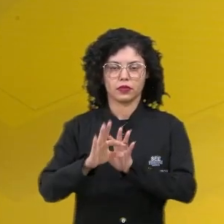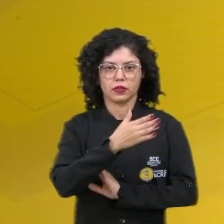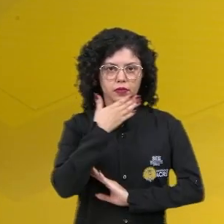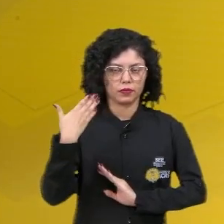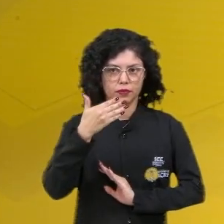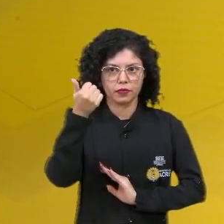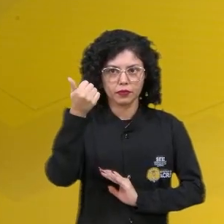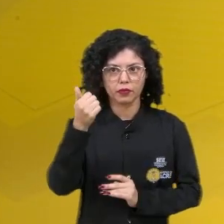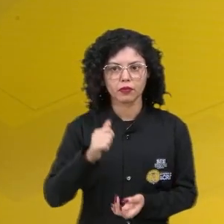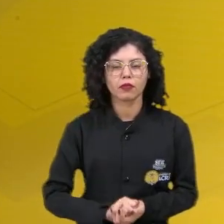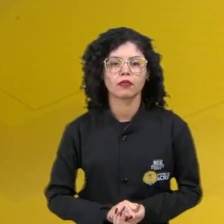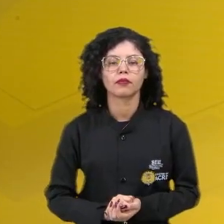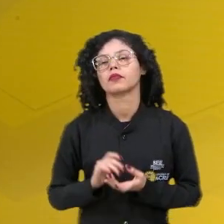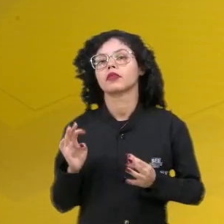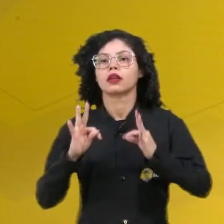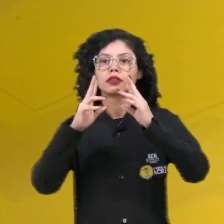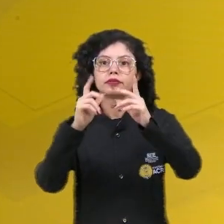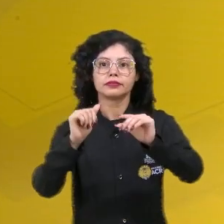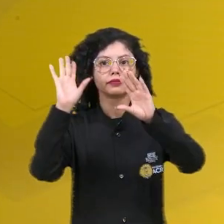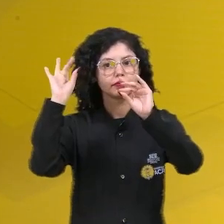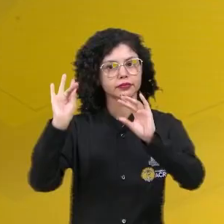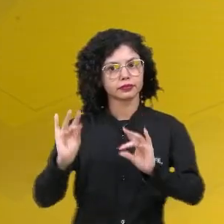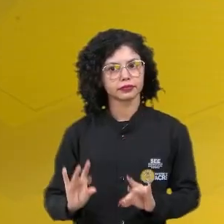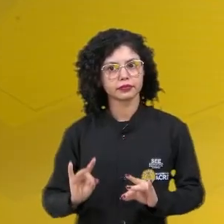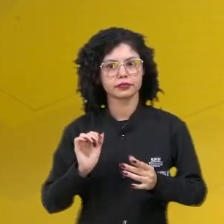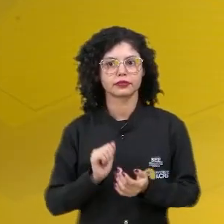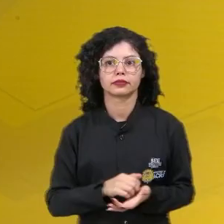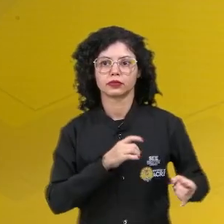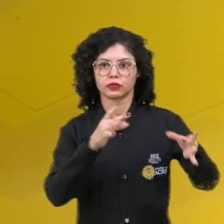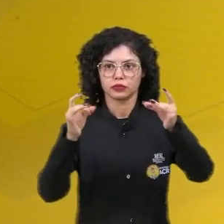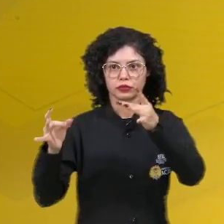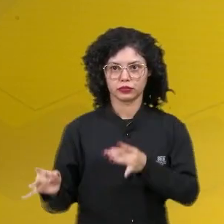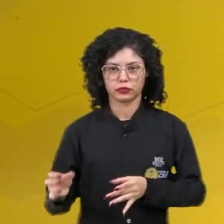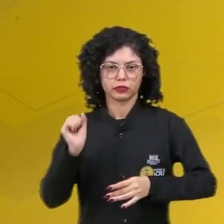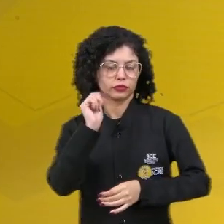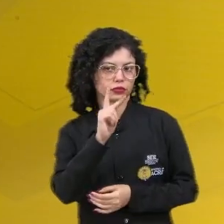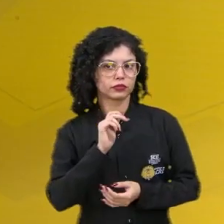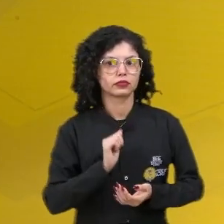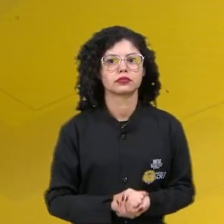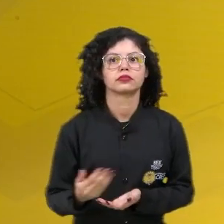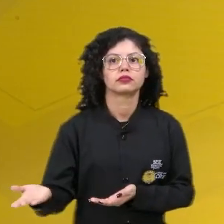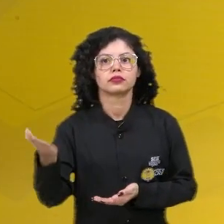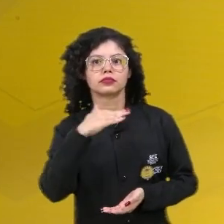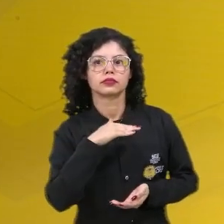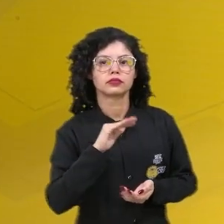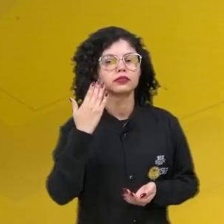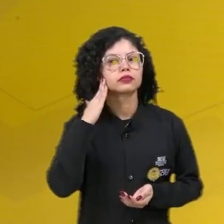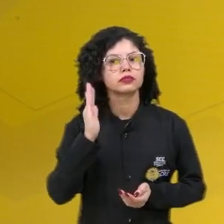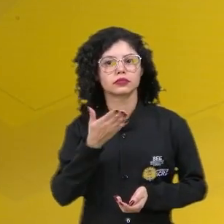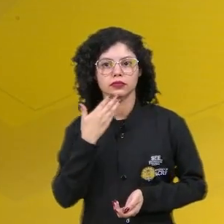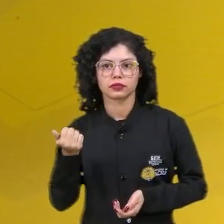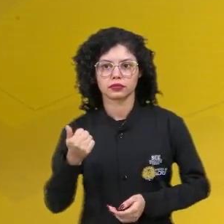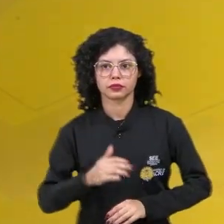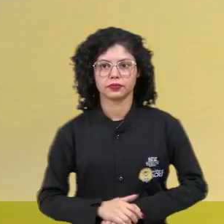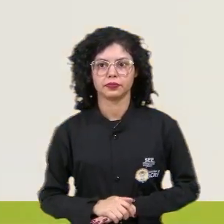melhor relacionado a toda essa questão aí de mercadorias. Tá? Então, vamos entender como acontece